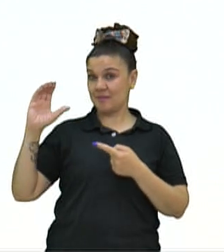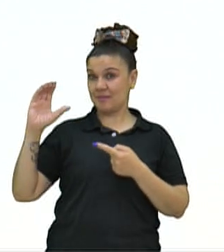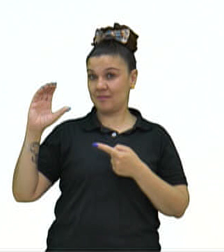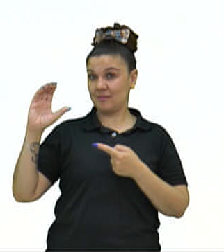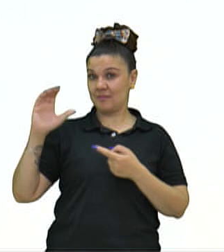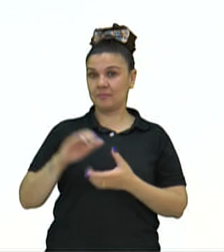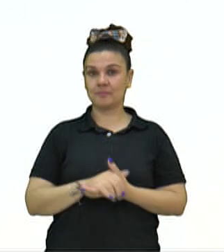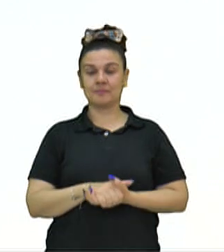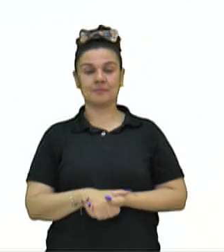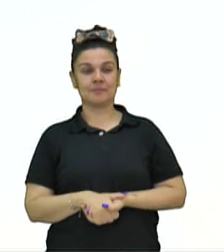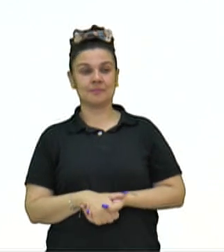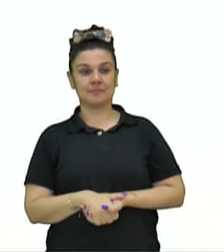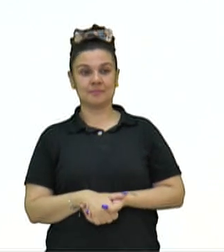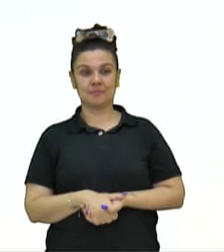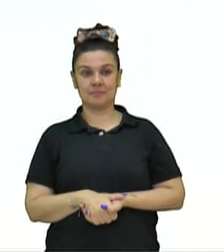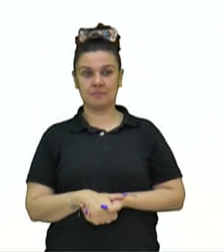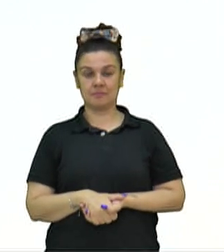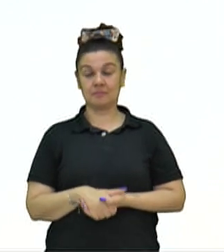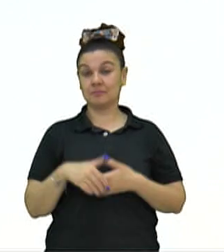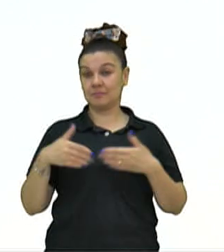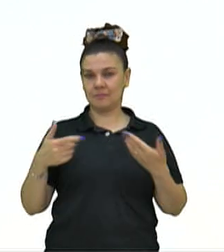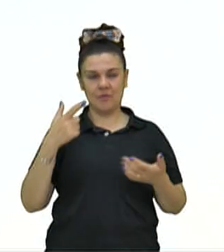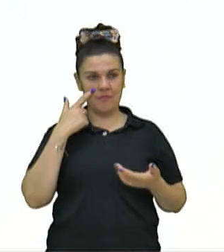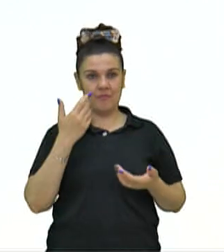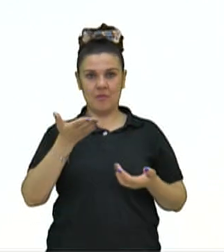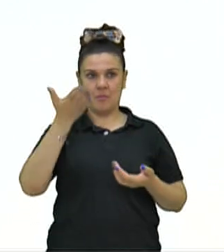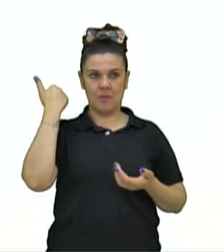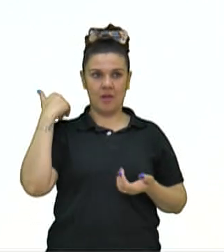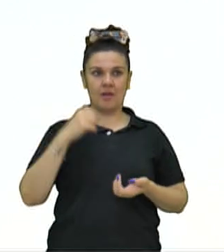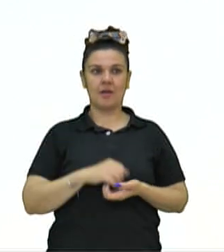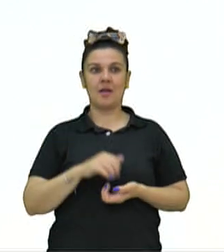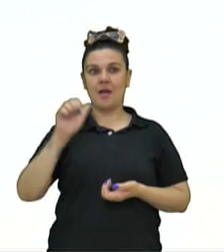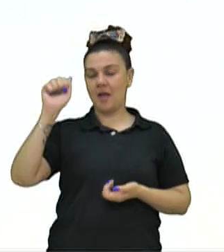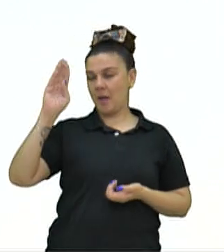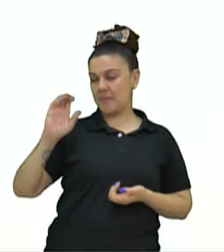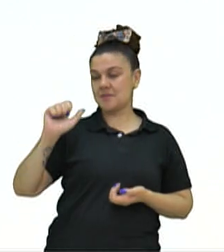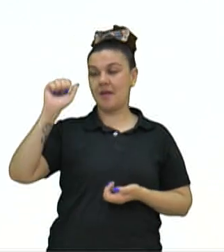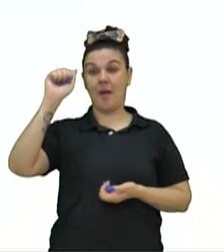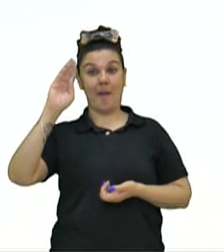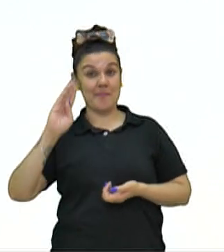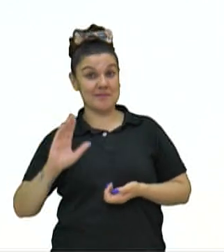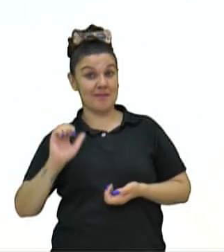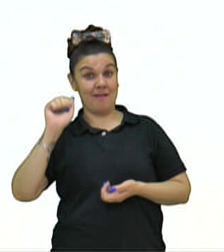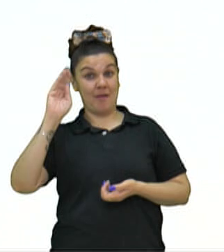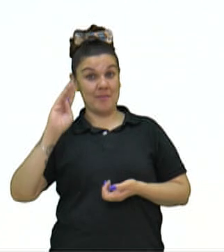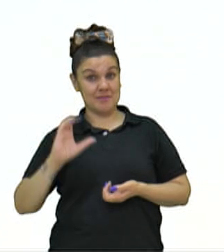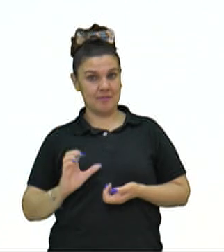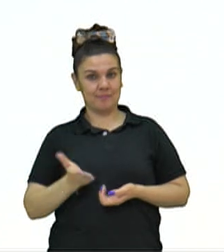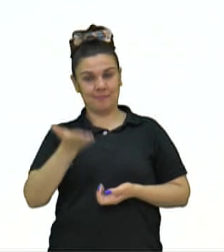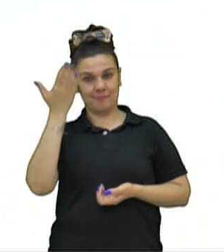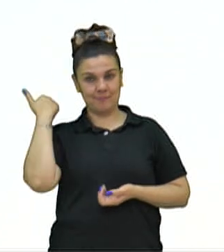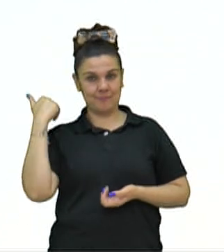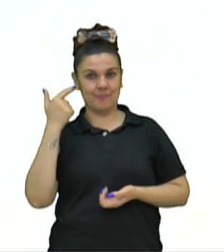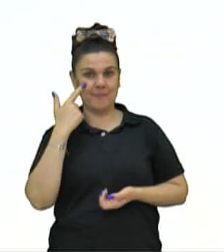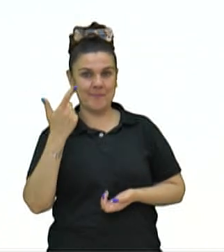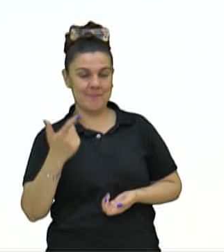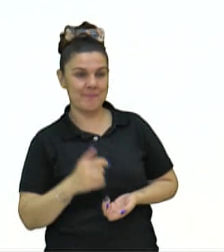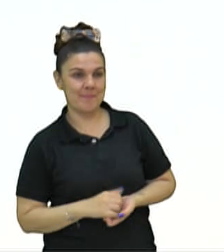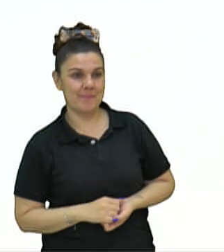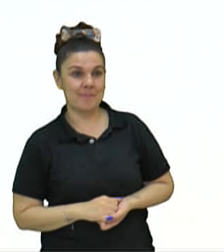C. Yes, we like the movie. Vamos lá então? Número 1, ABC. 2, ABC. 3, ABC. Let's